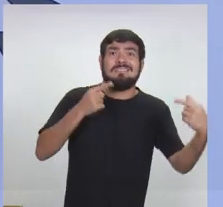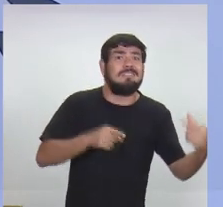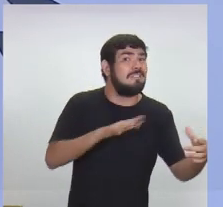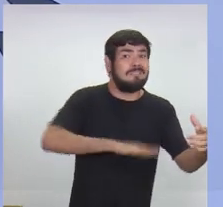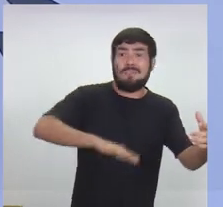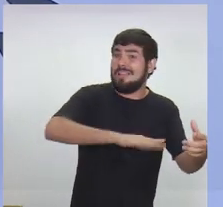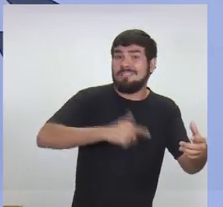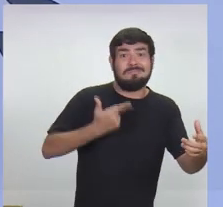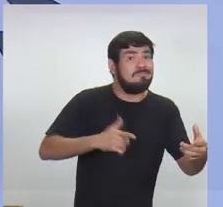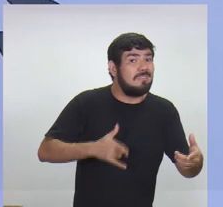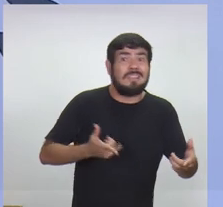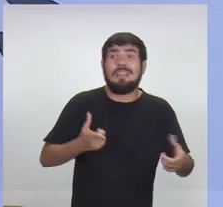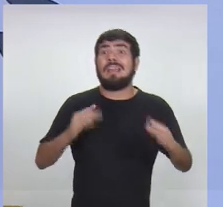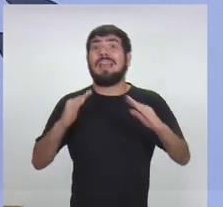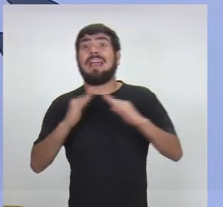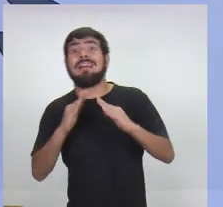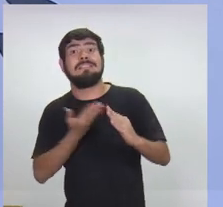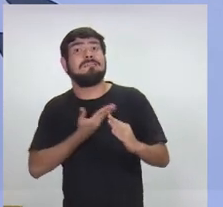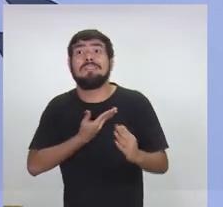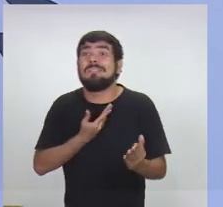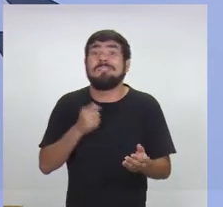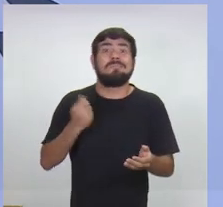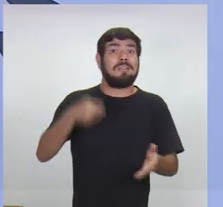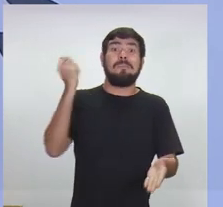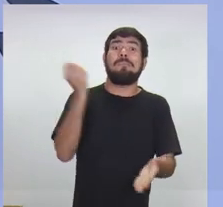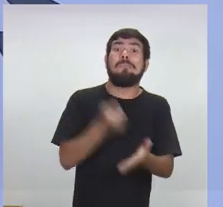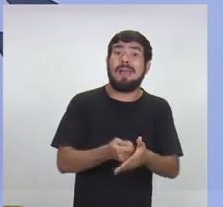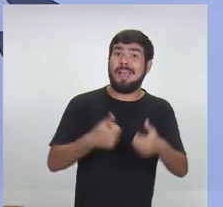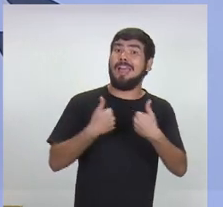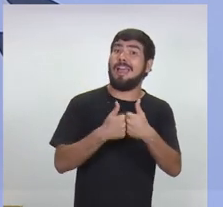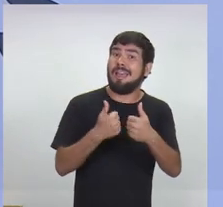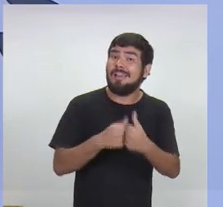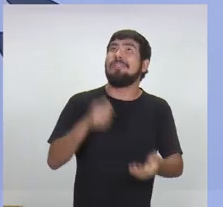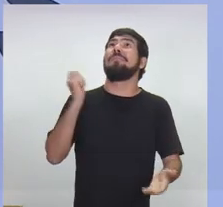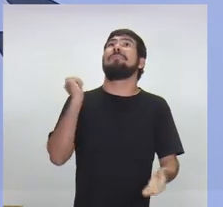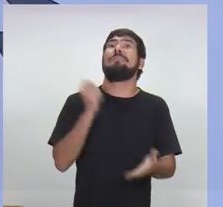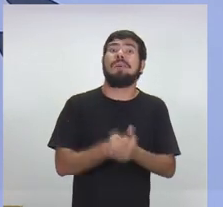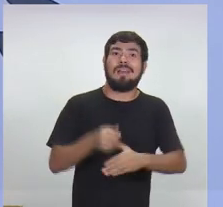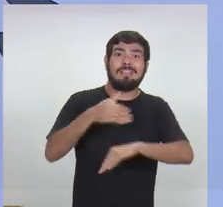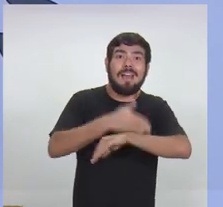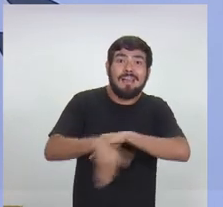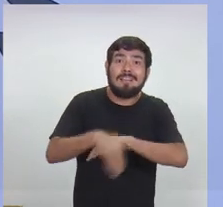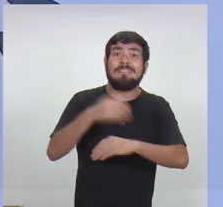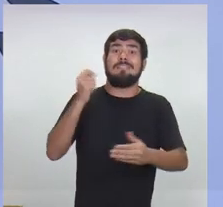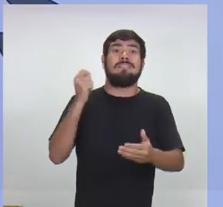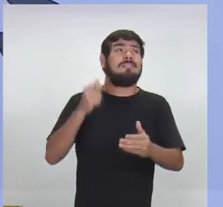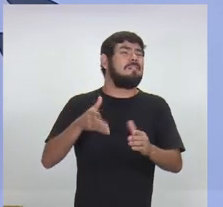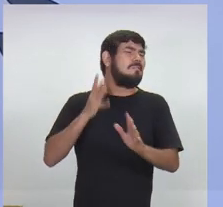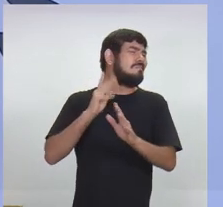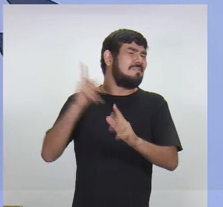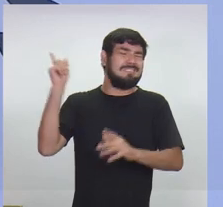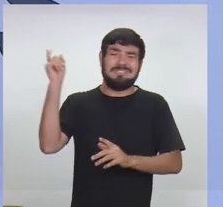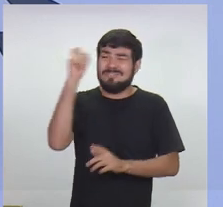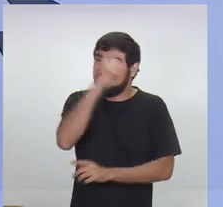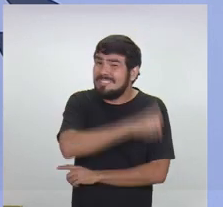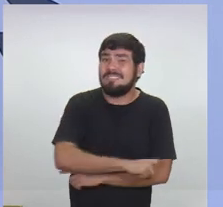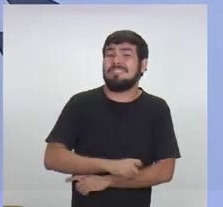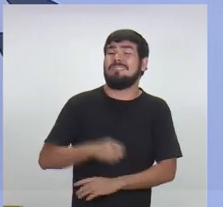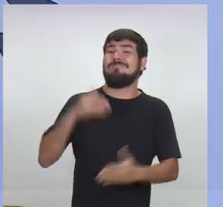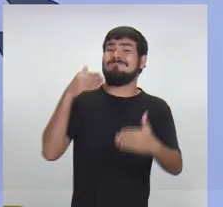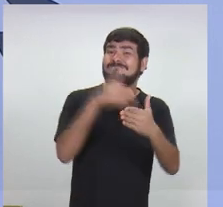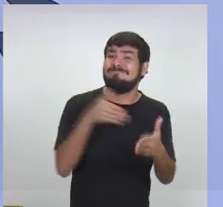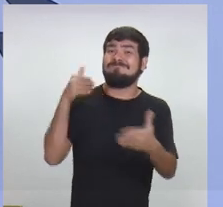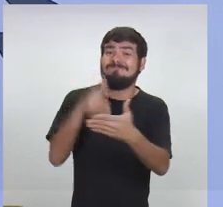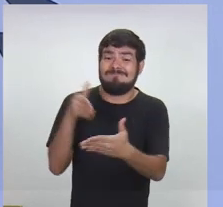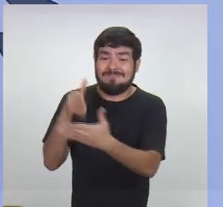ficar tem que pagar transporte coletivo às vezes tem que pagar o táxi e enfrenta muita dificuldade por isso